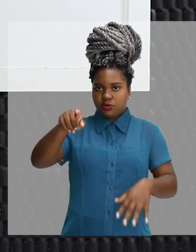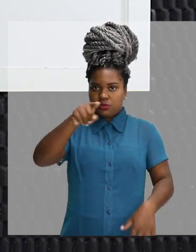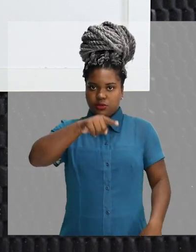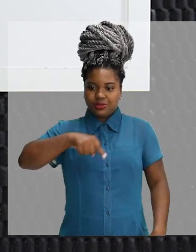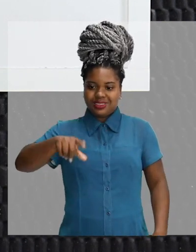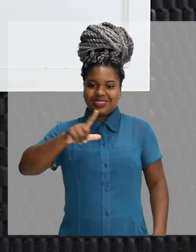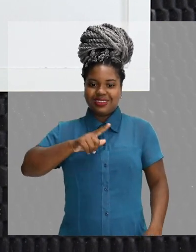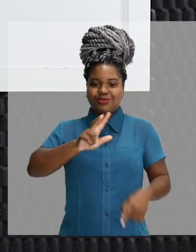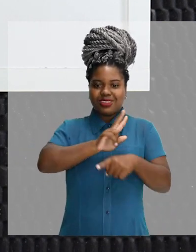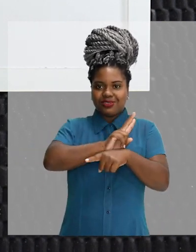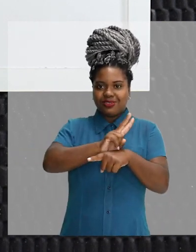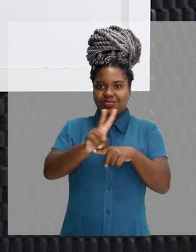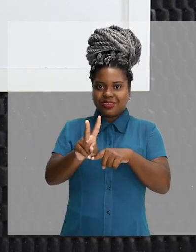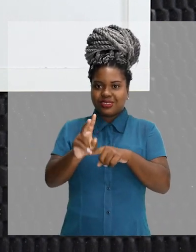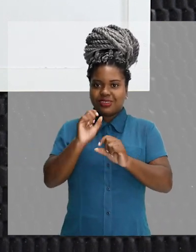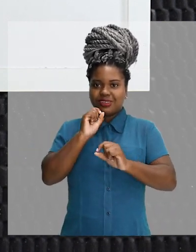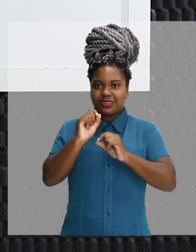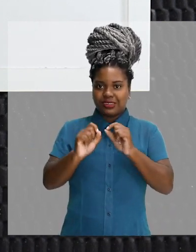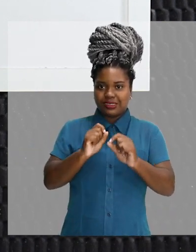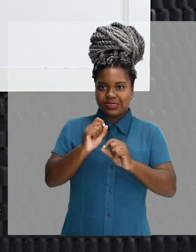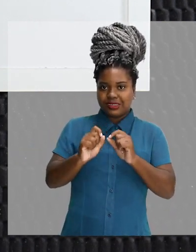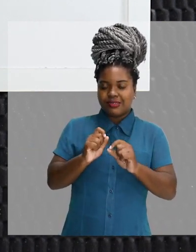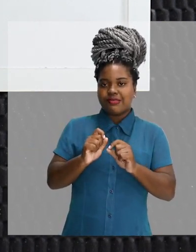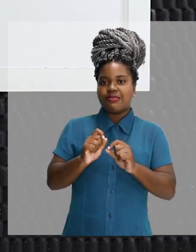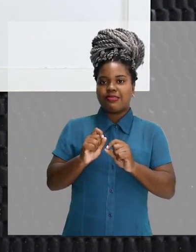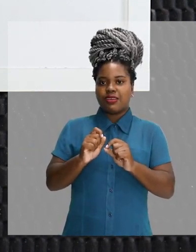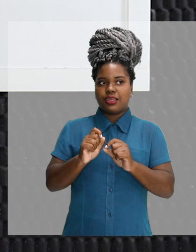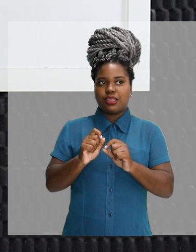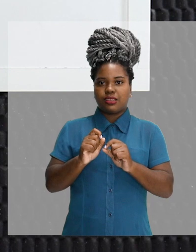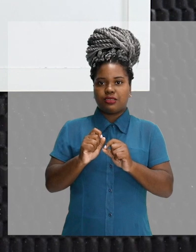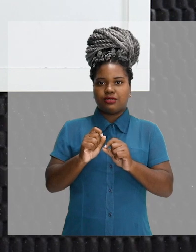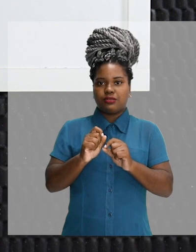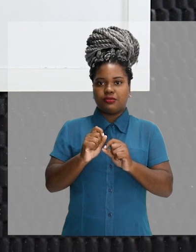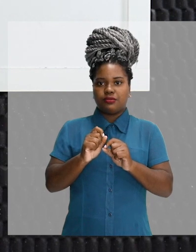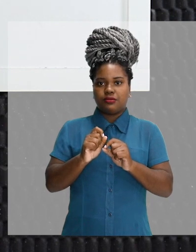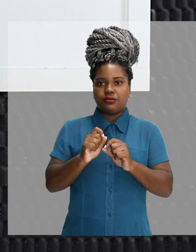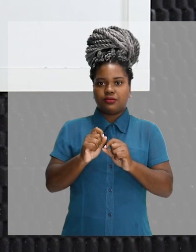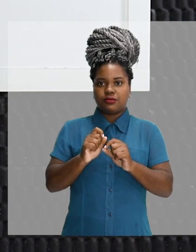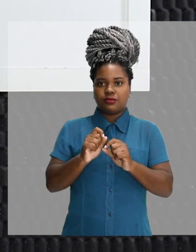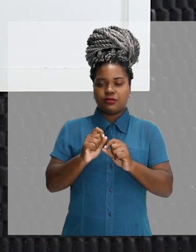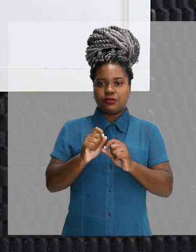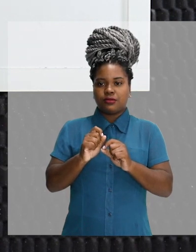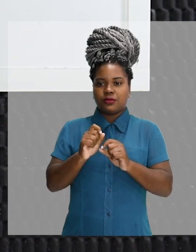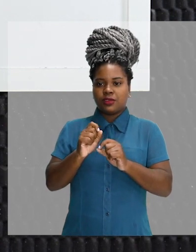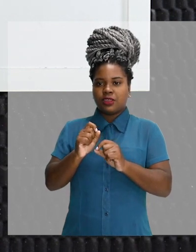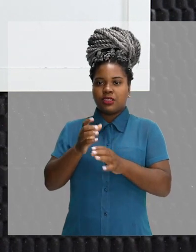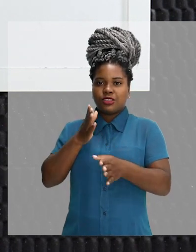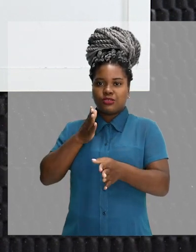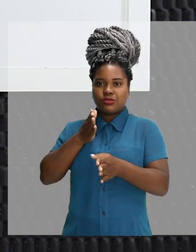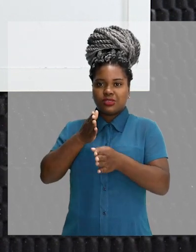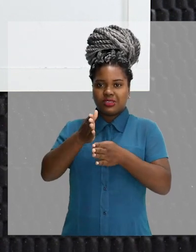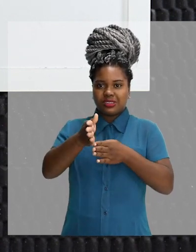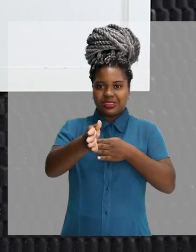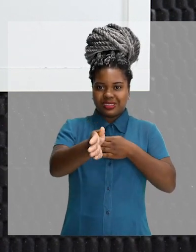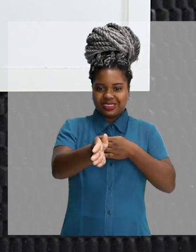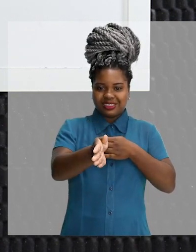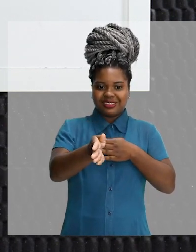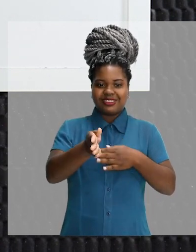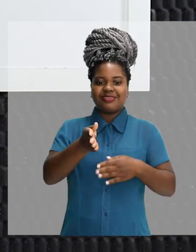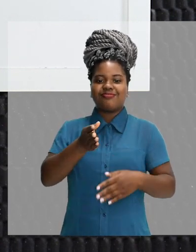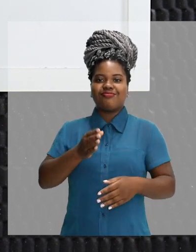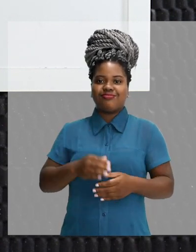a velocidade, certo? Ela apontando aí no sentido da trajetória,